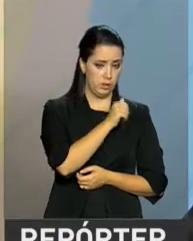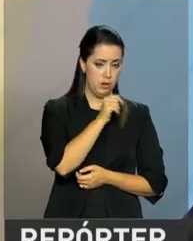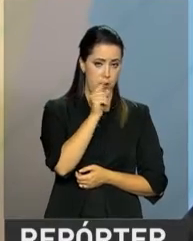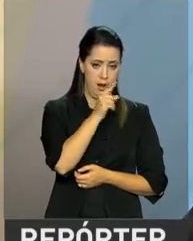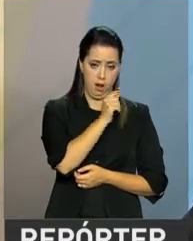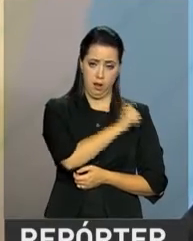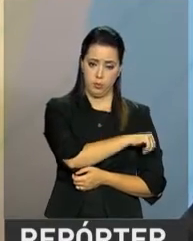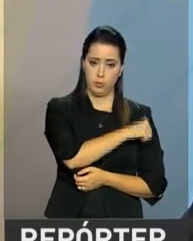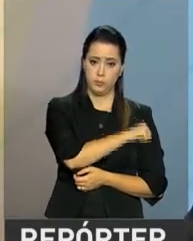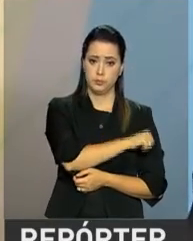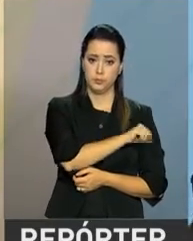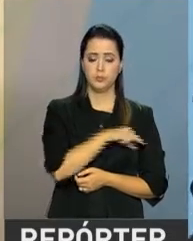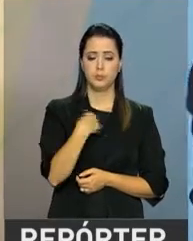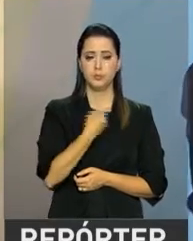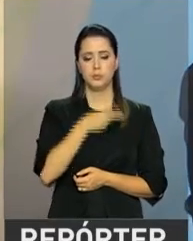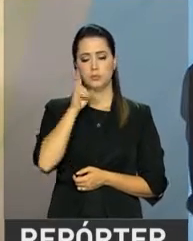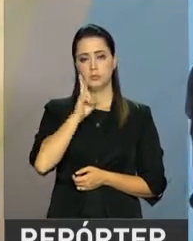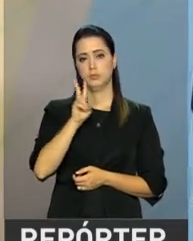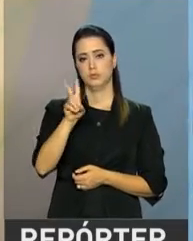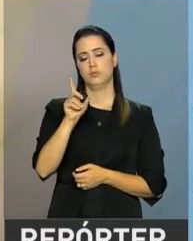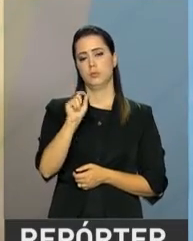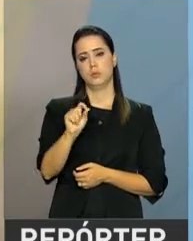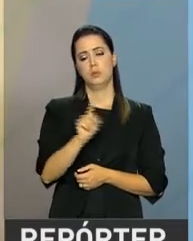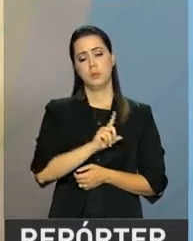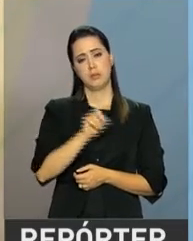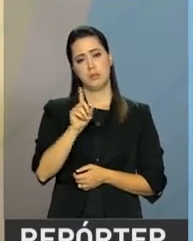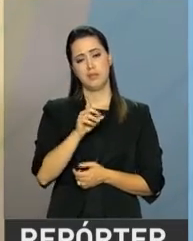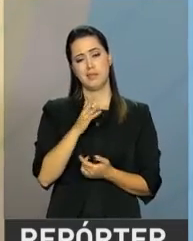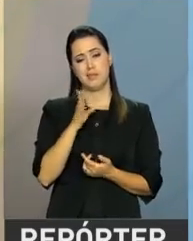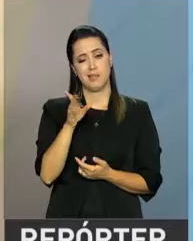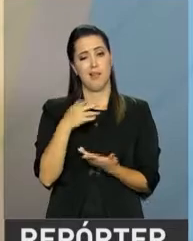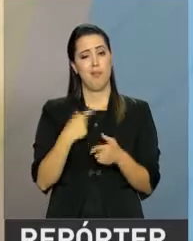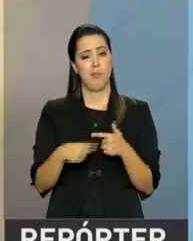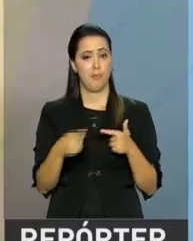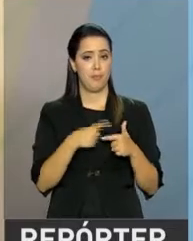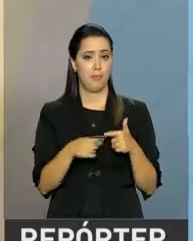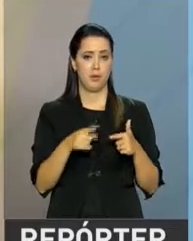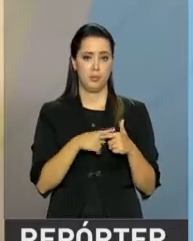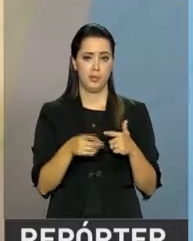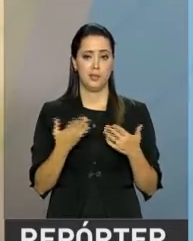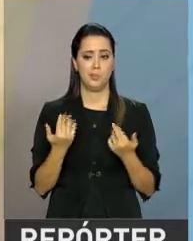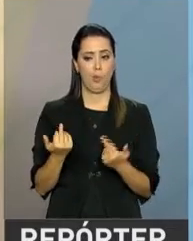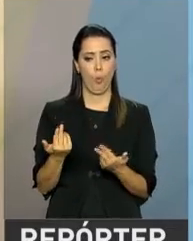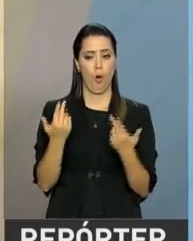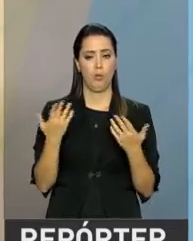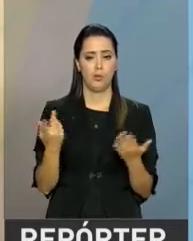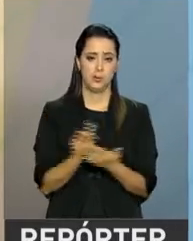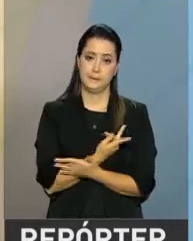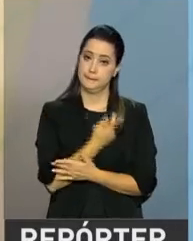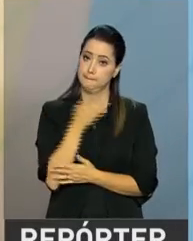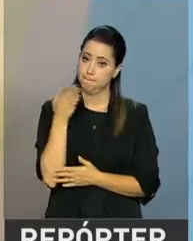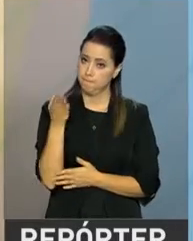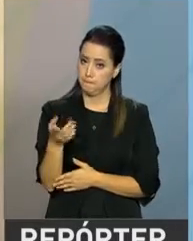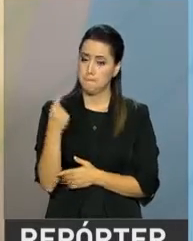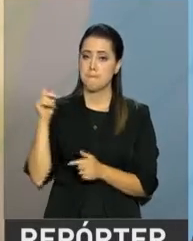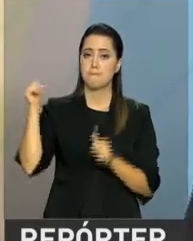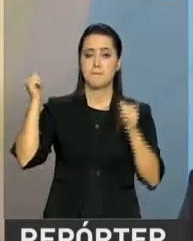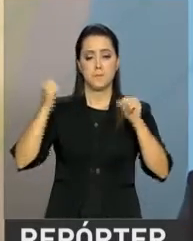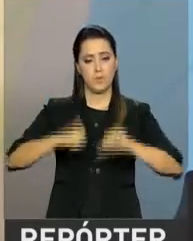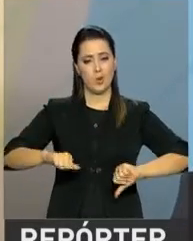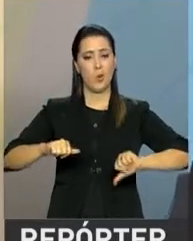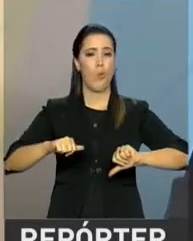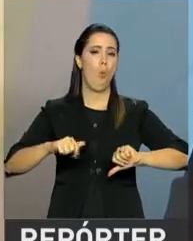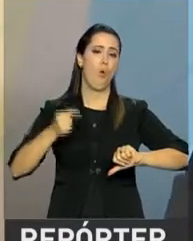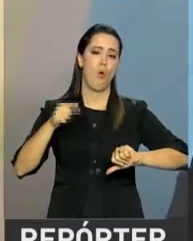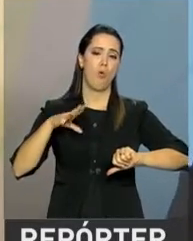à conclusão que se lá as coisas desvantagens como estavam desandando isso seria um péssimo